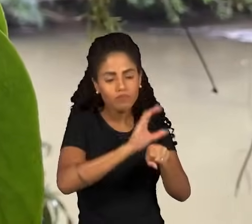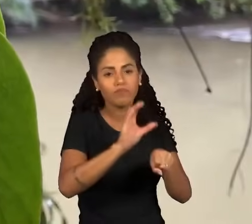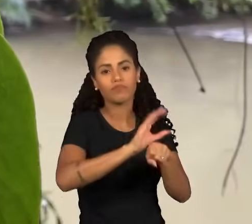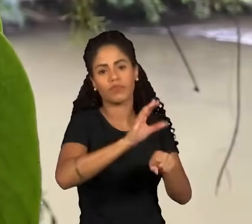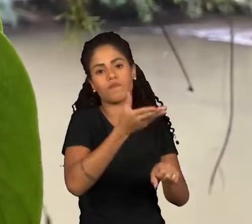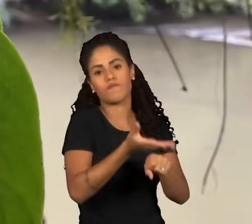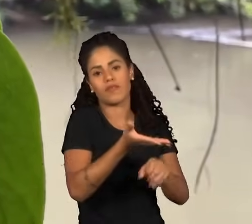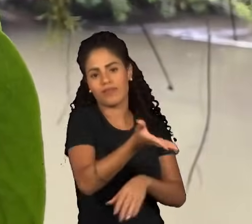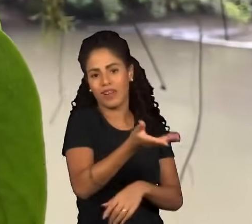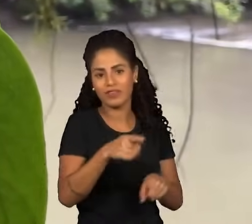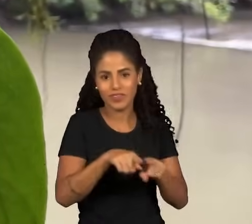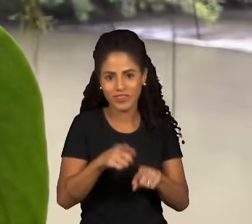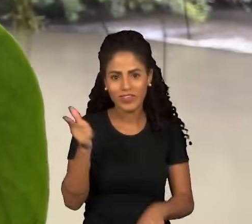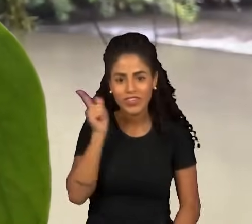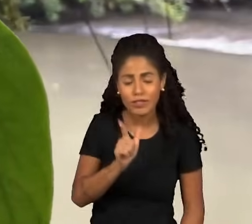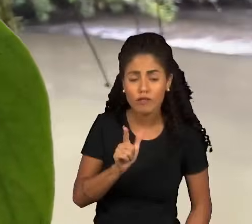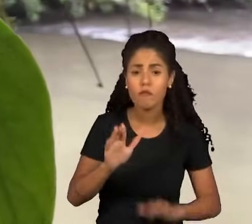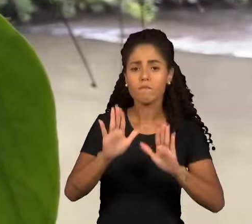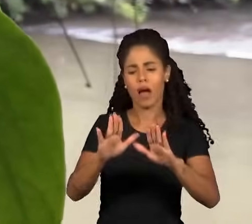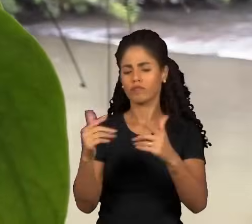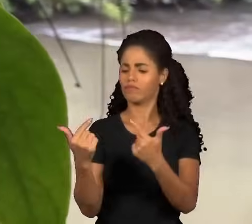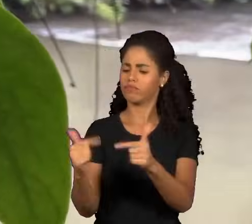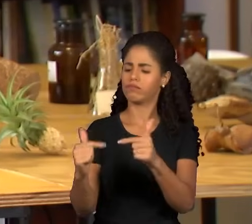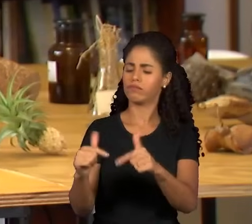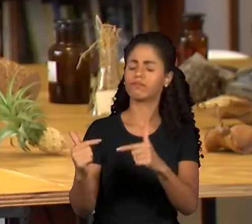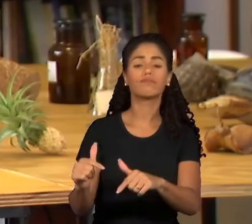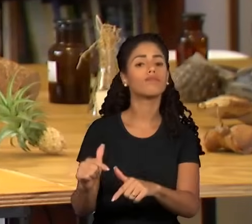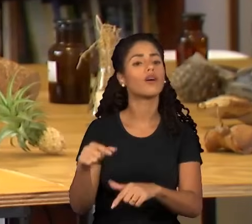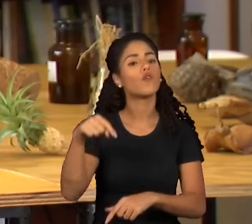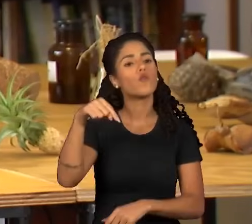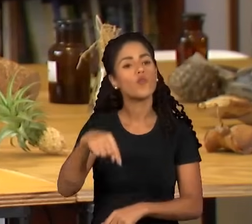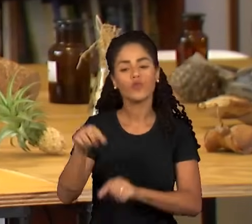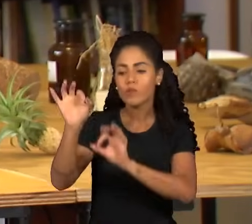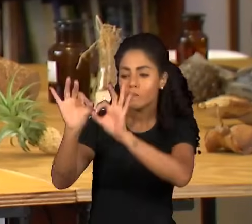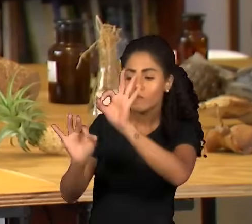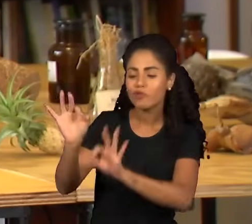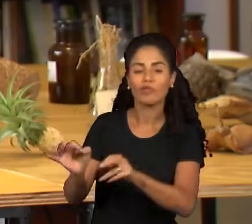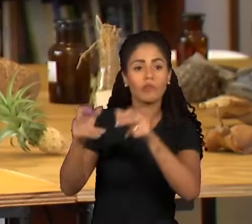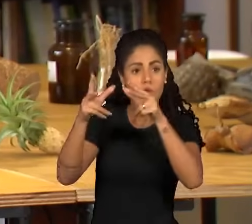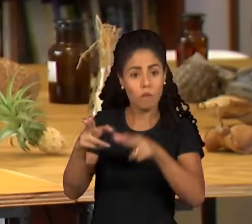que o grande trabalho de um projeto